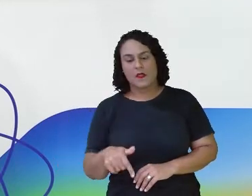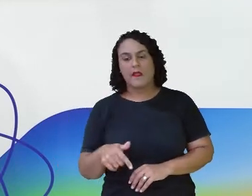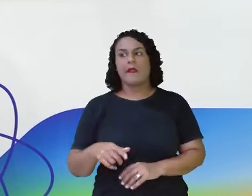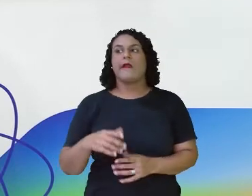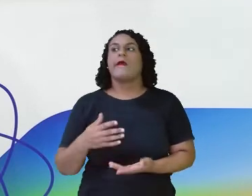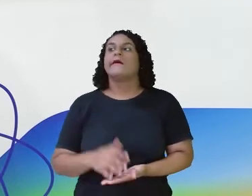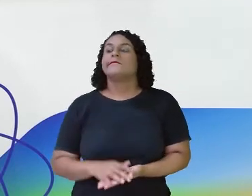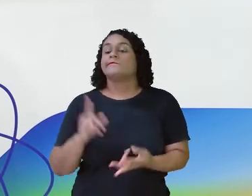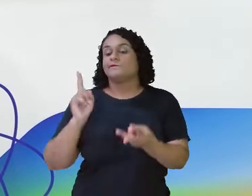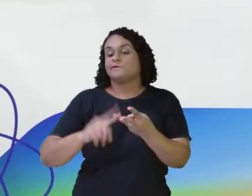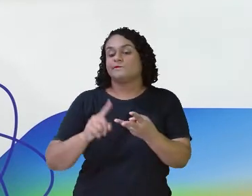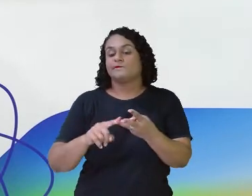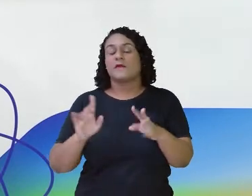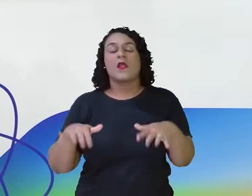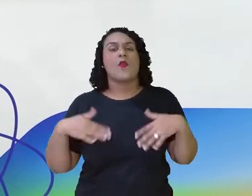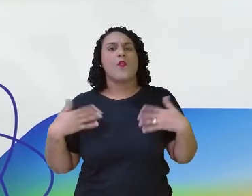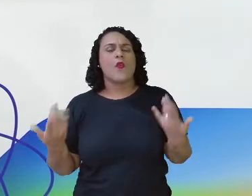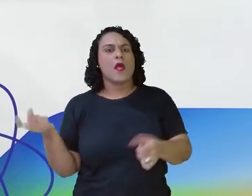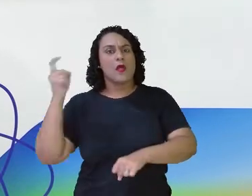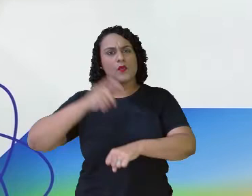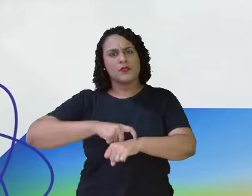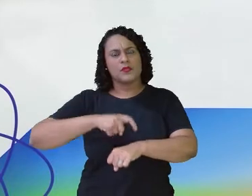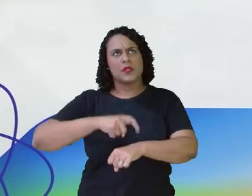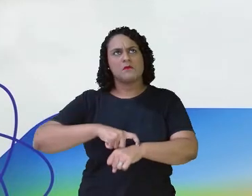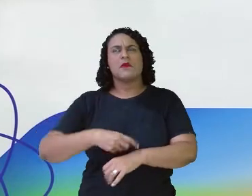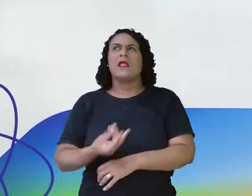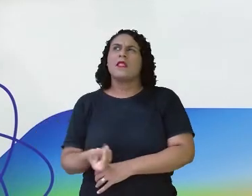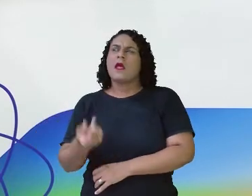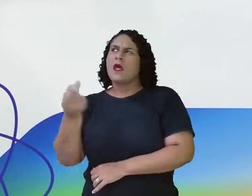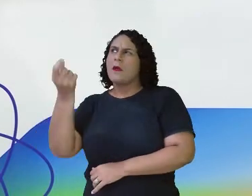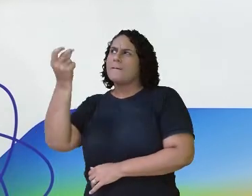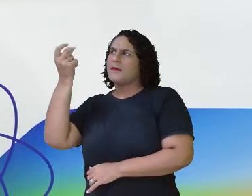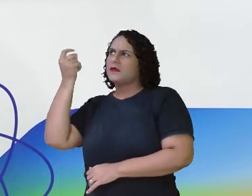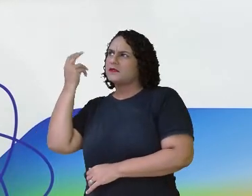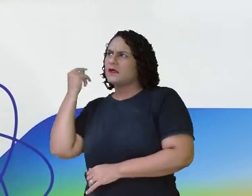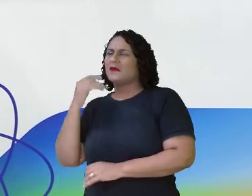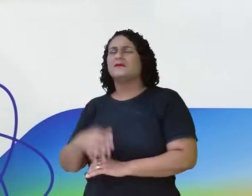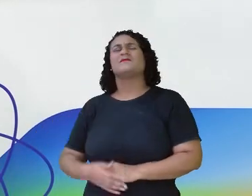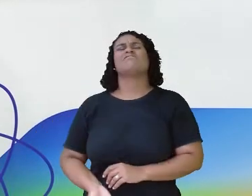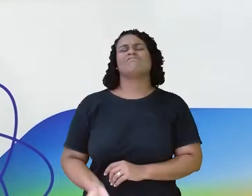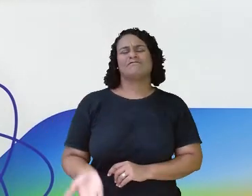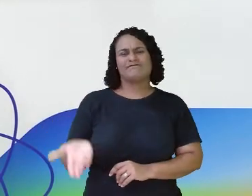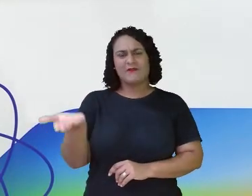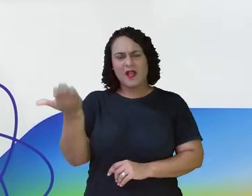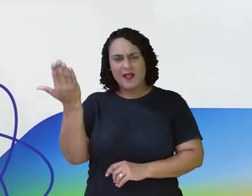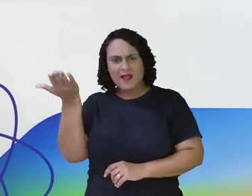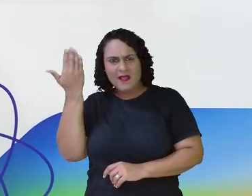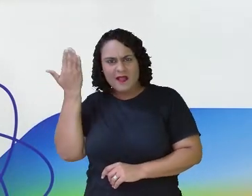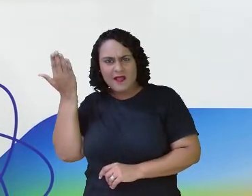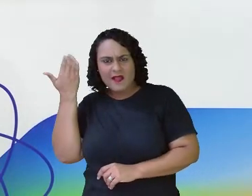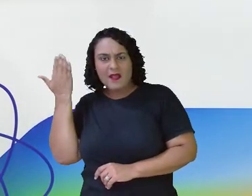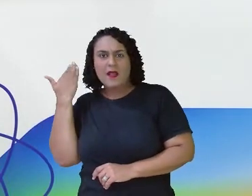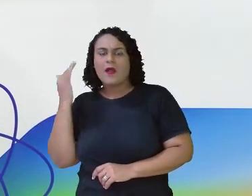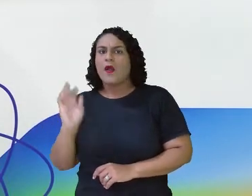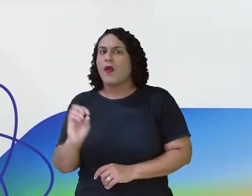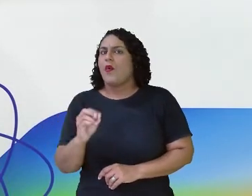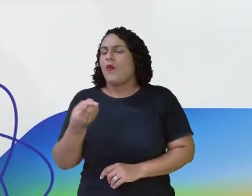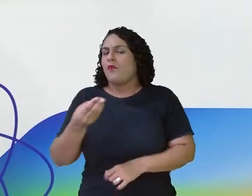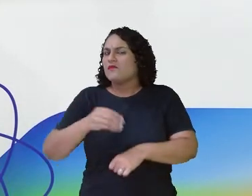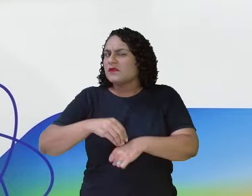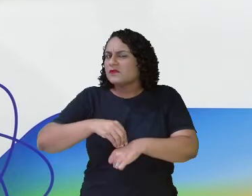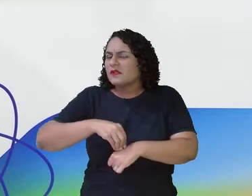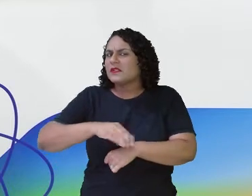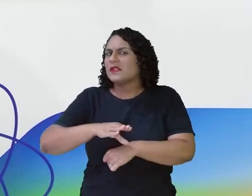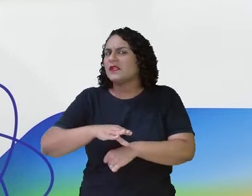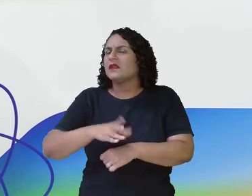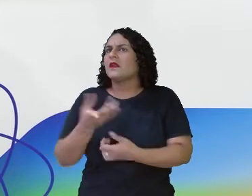tempo. Geralmente, os contos começam com era uma vez, há muito tempo atrás, ou então eles dão uma dicasinha assim, em